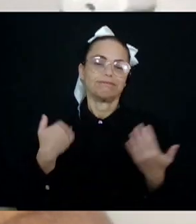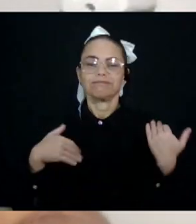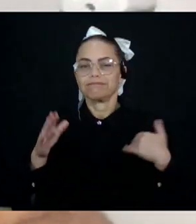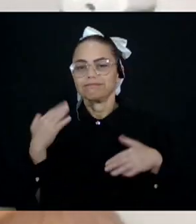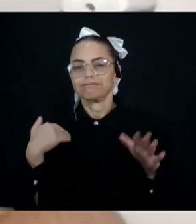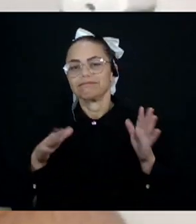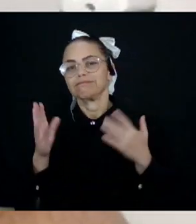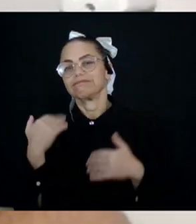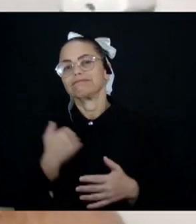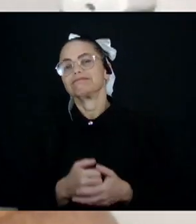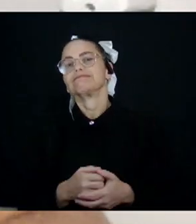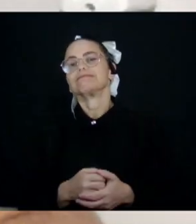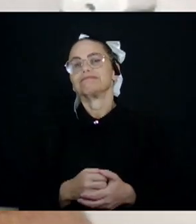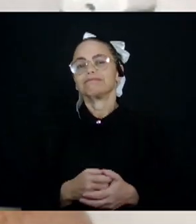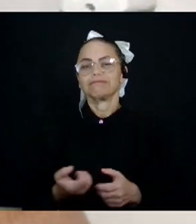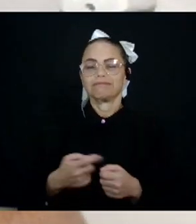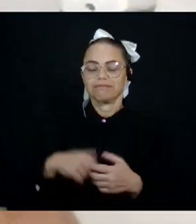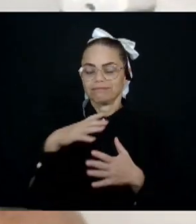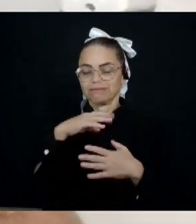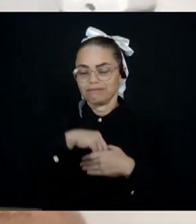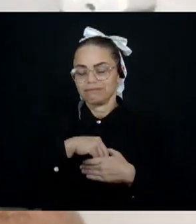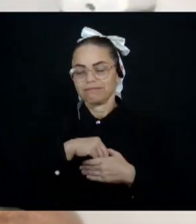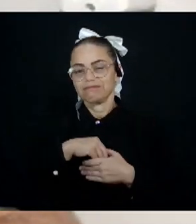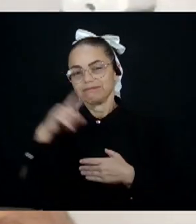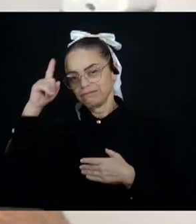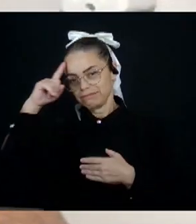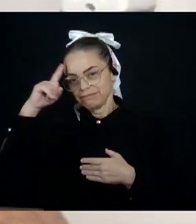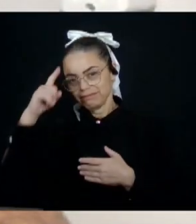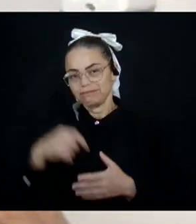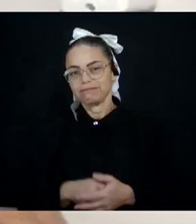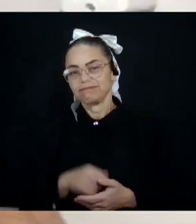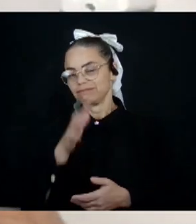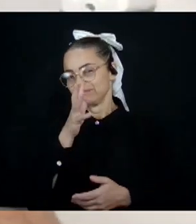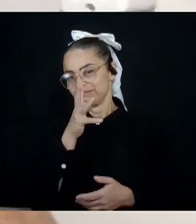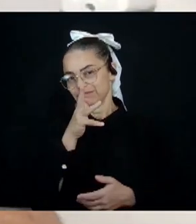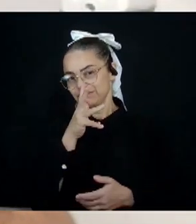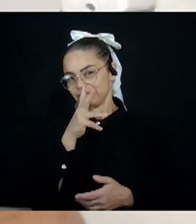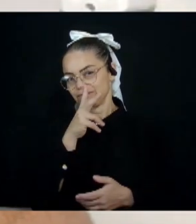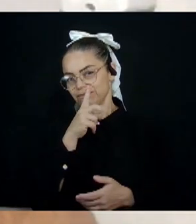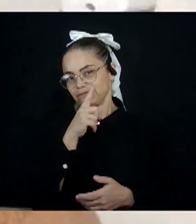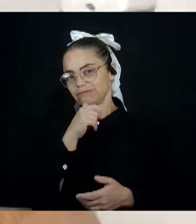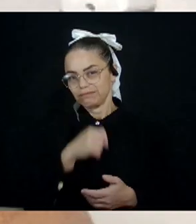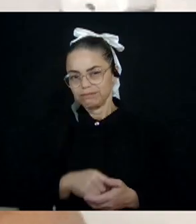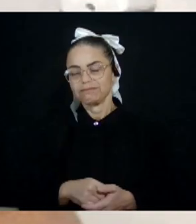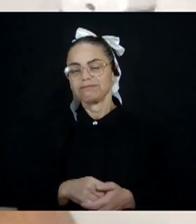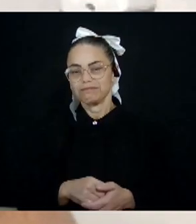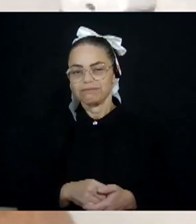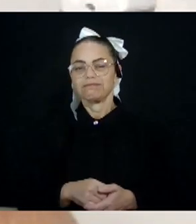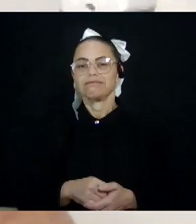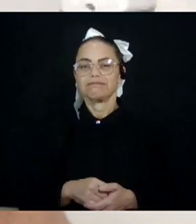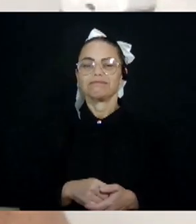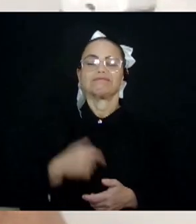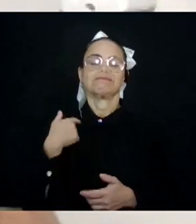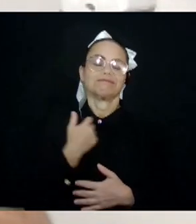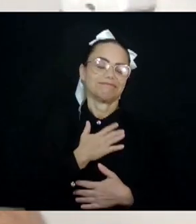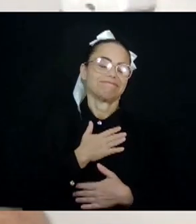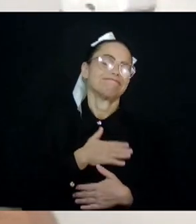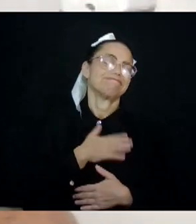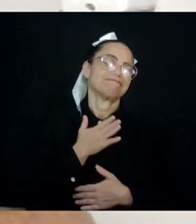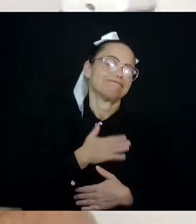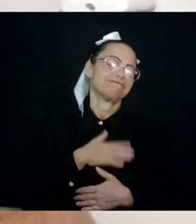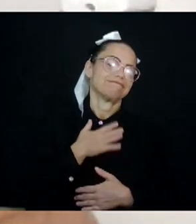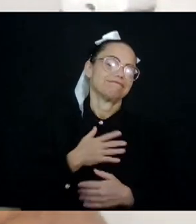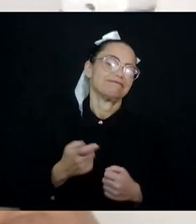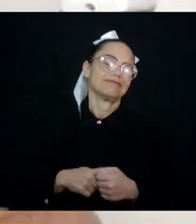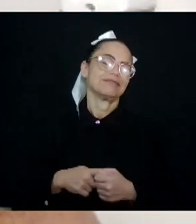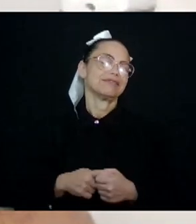seu eu, voltar à sua rotina, demora um pouquinho. Mas esta ressaca assim, da volta acaba que não